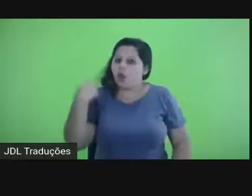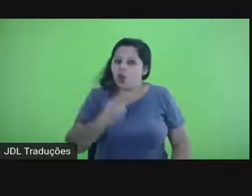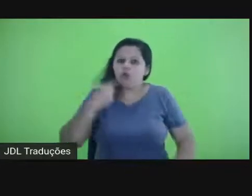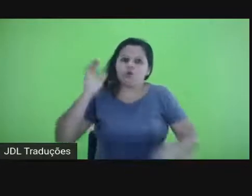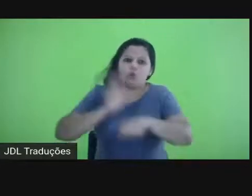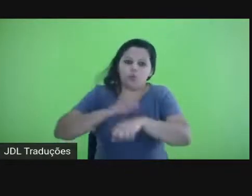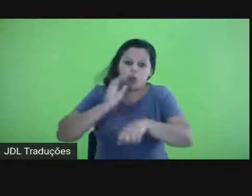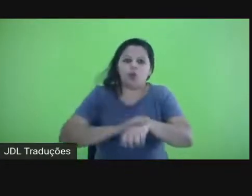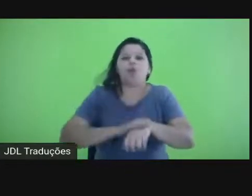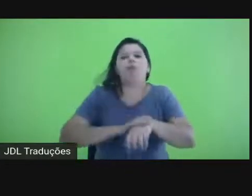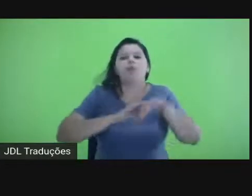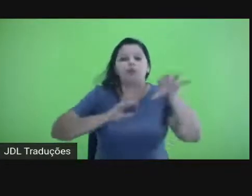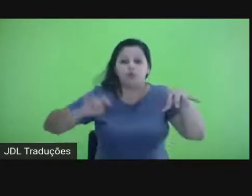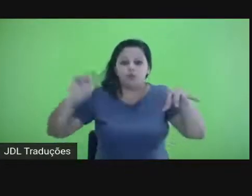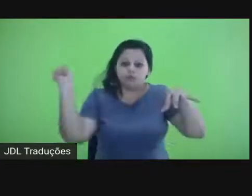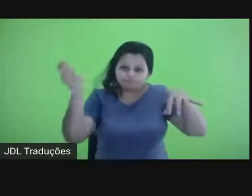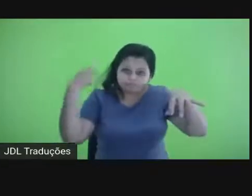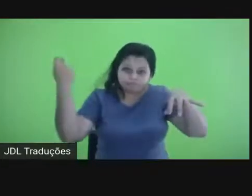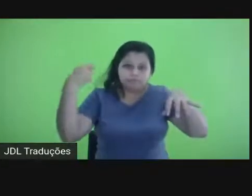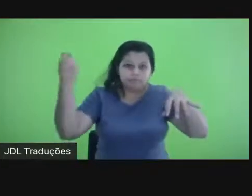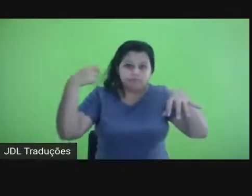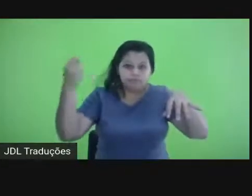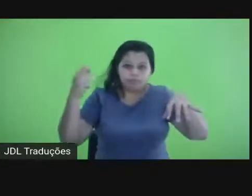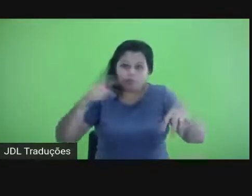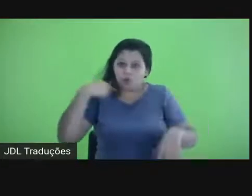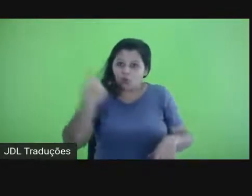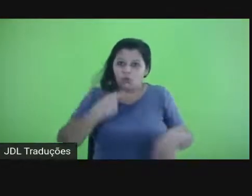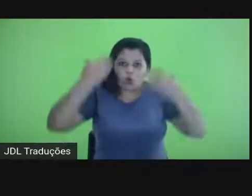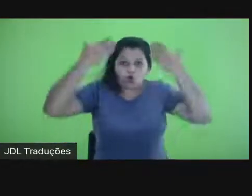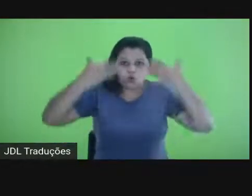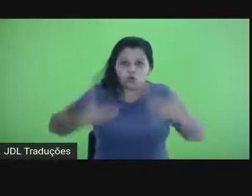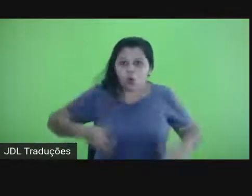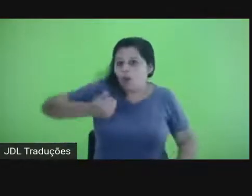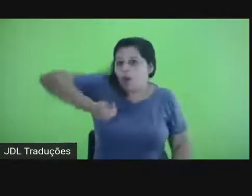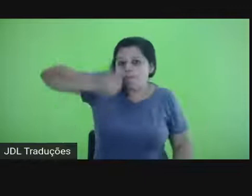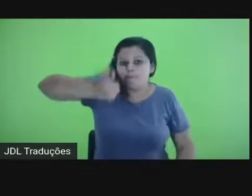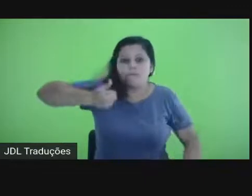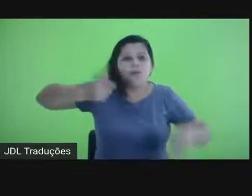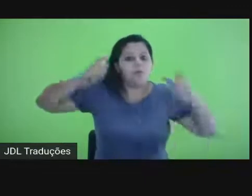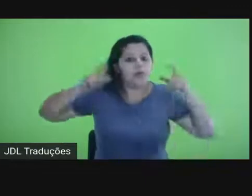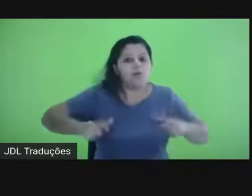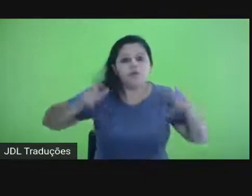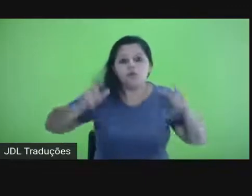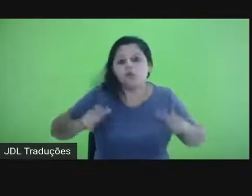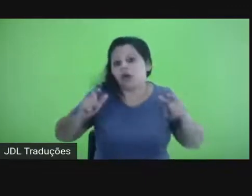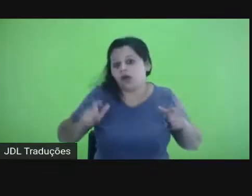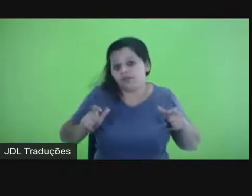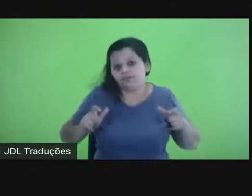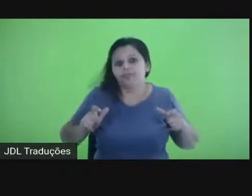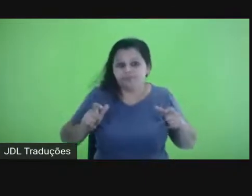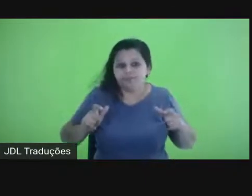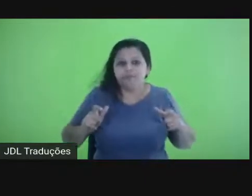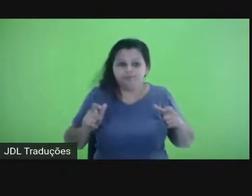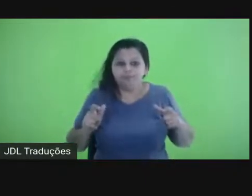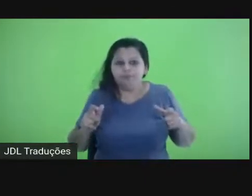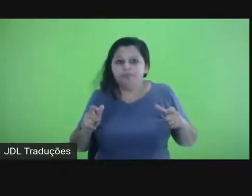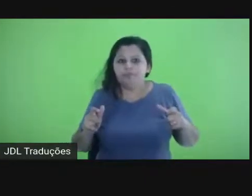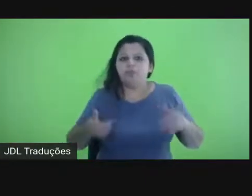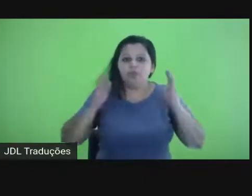nosso corpo é o nosso primeiro lugar do mundo. Isso foi uma reflexão que norteou muitas das decisões que foram encaminhadas